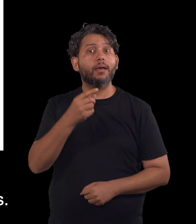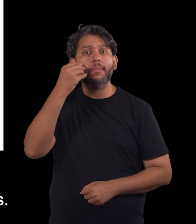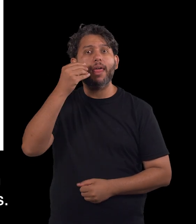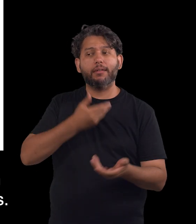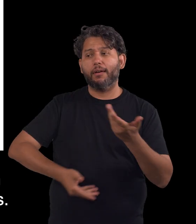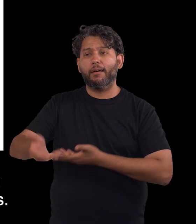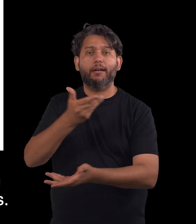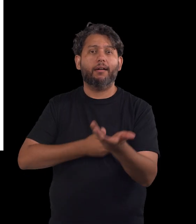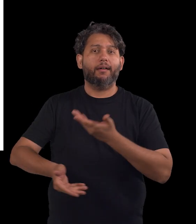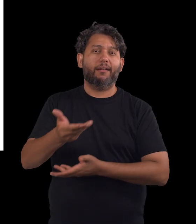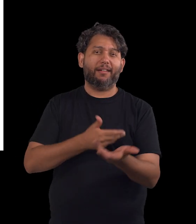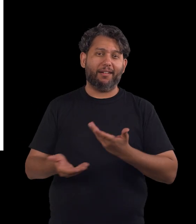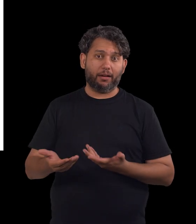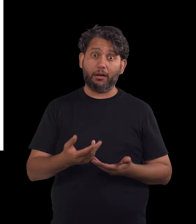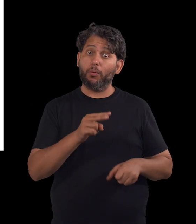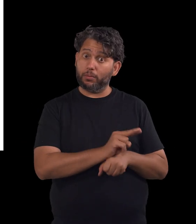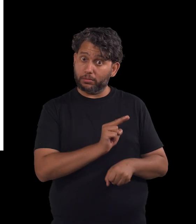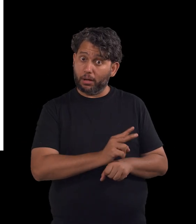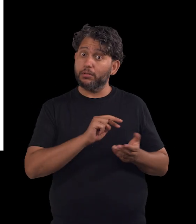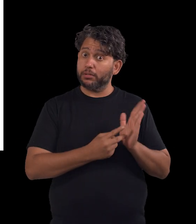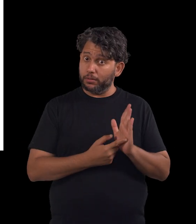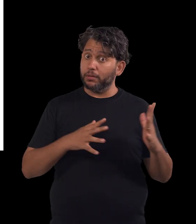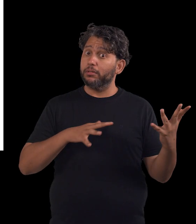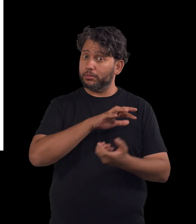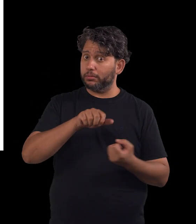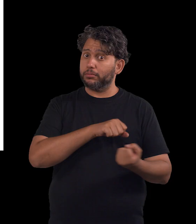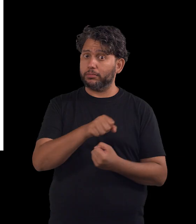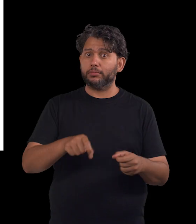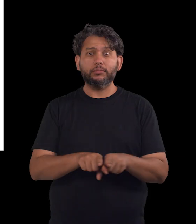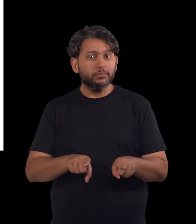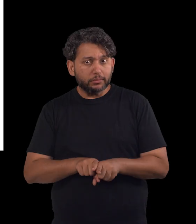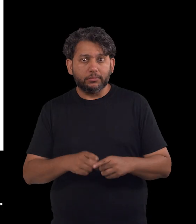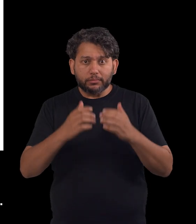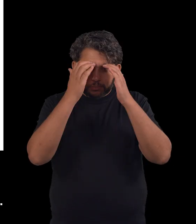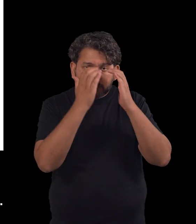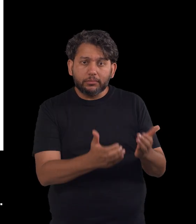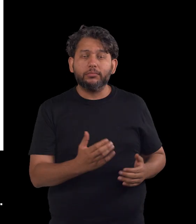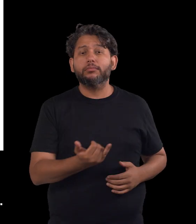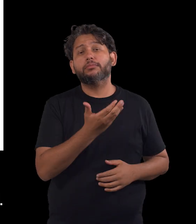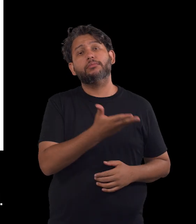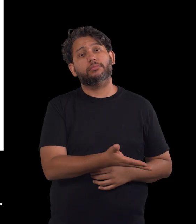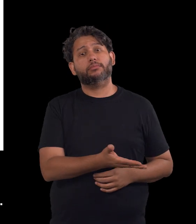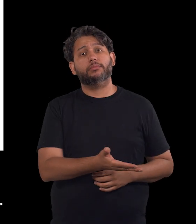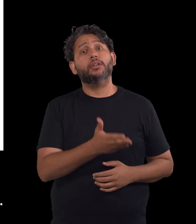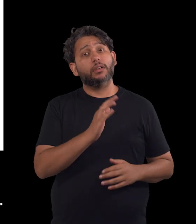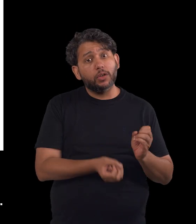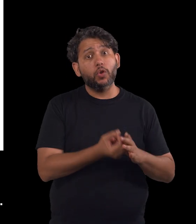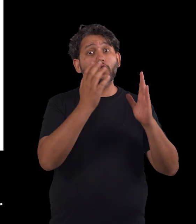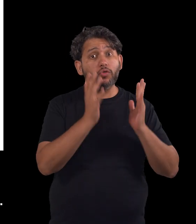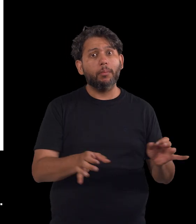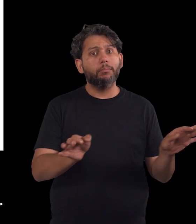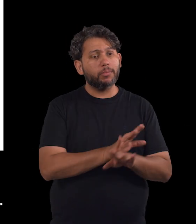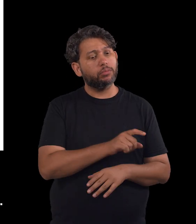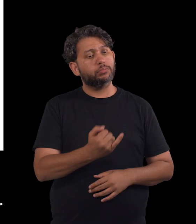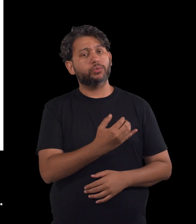das mesmas experiências. Cuidar do kit também é praticar sustentabilidade, reconhecendo o valor do que já foi